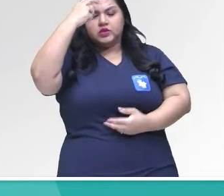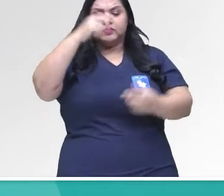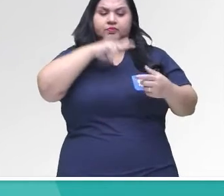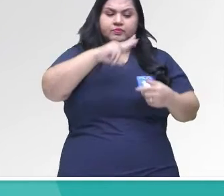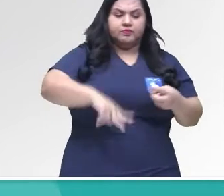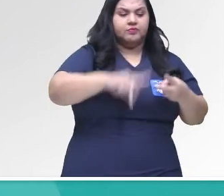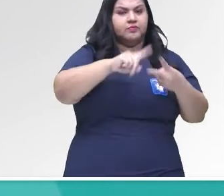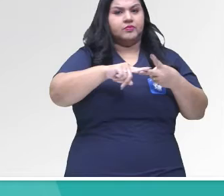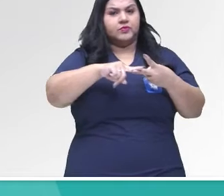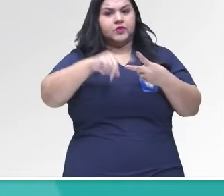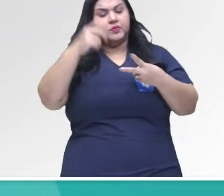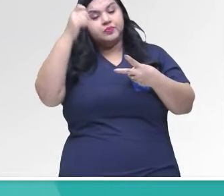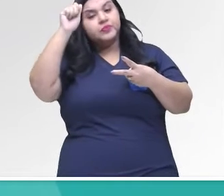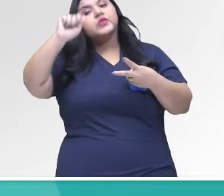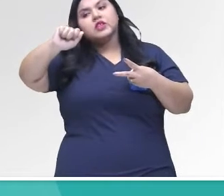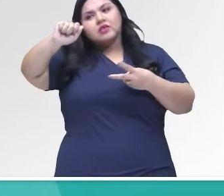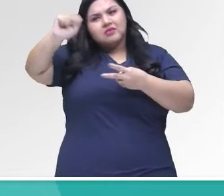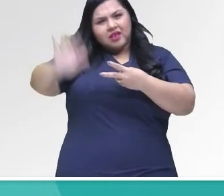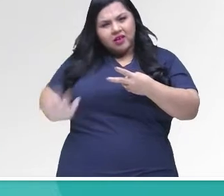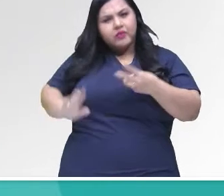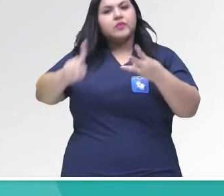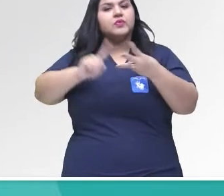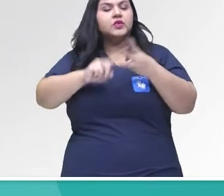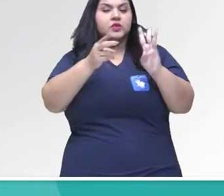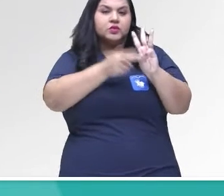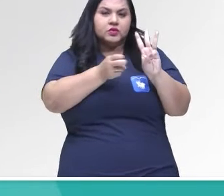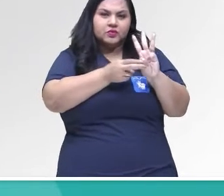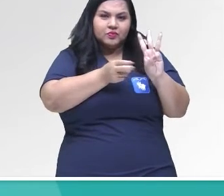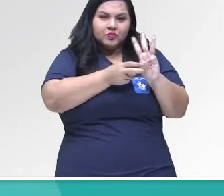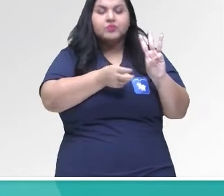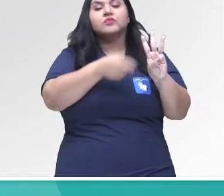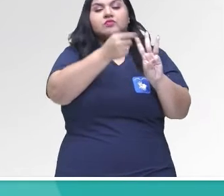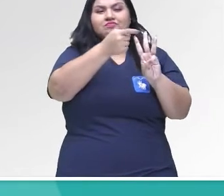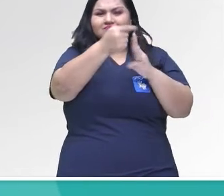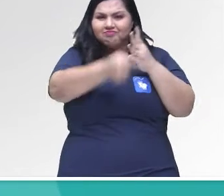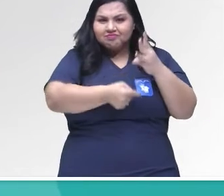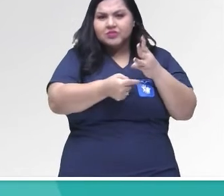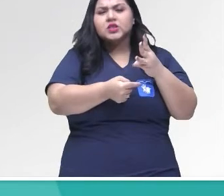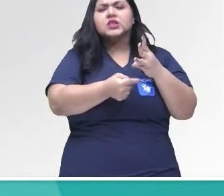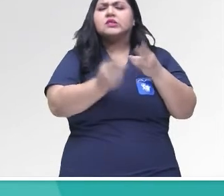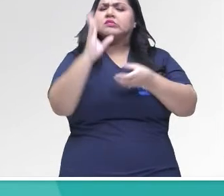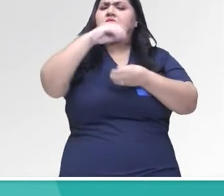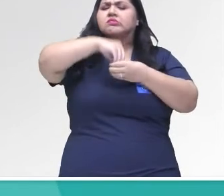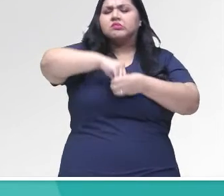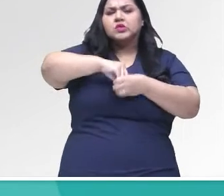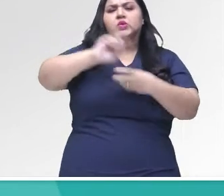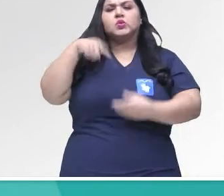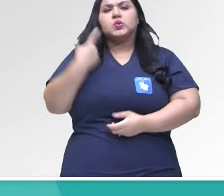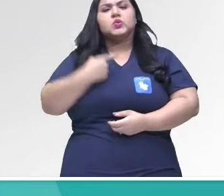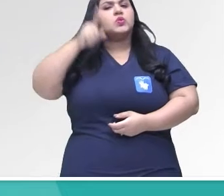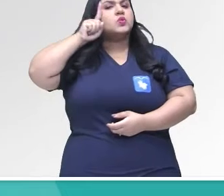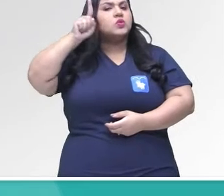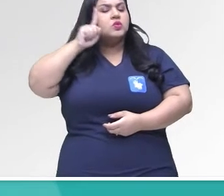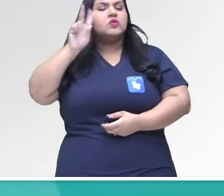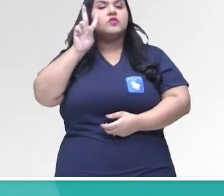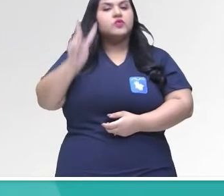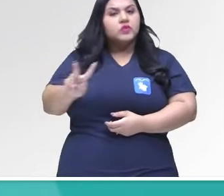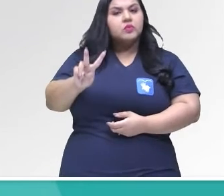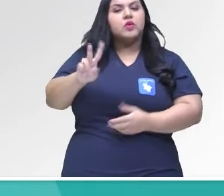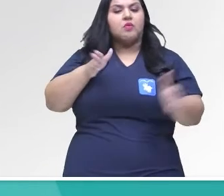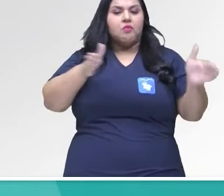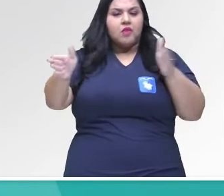portuguesa, africana e indígena, né, que está tão presente no nosso dia a dia, como nós já vimos durante